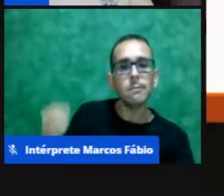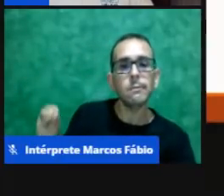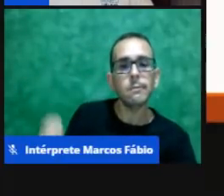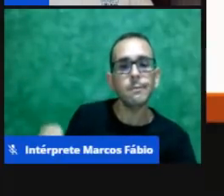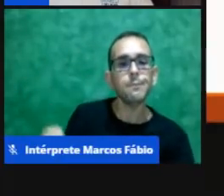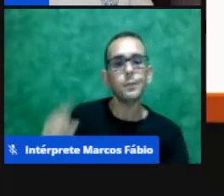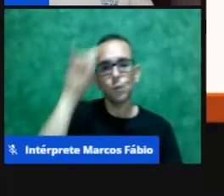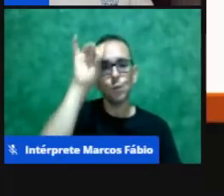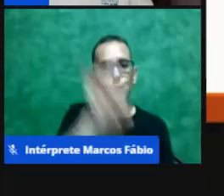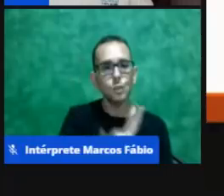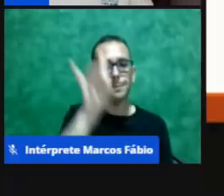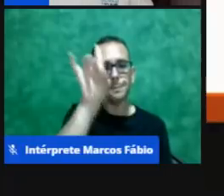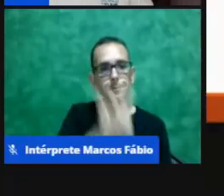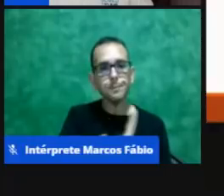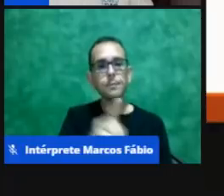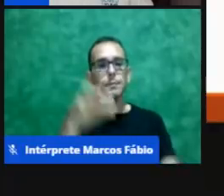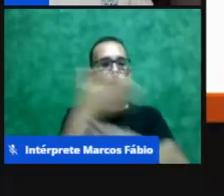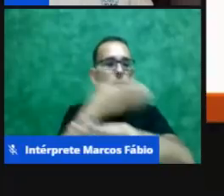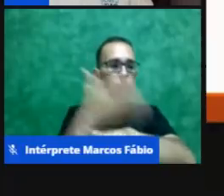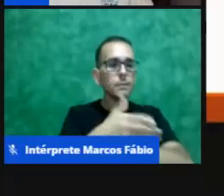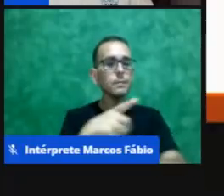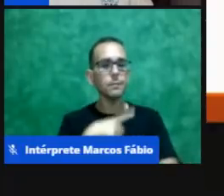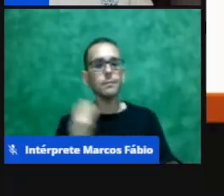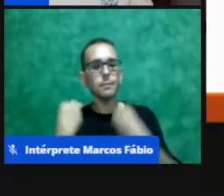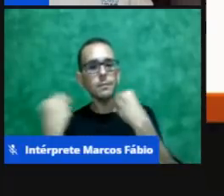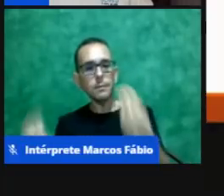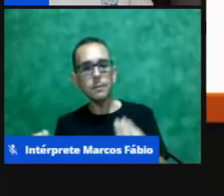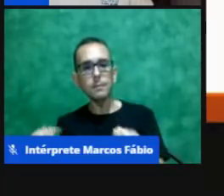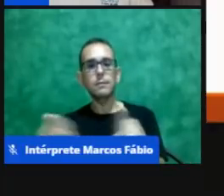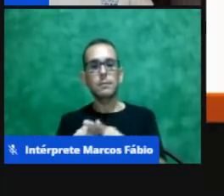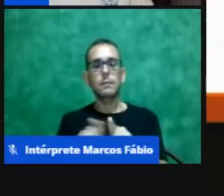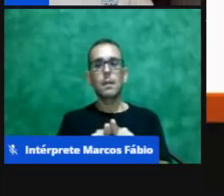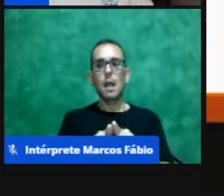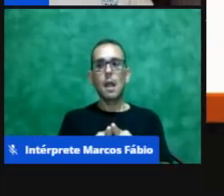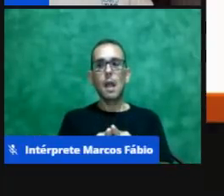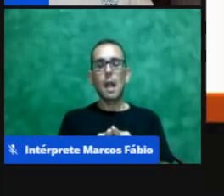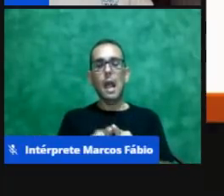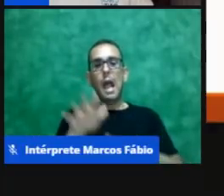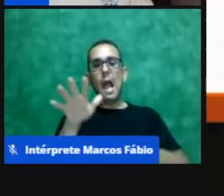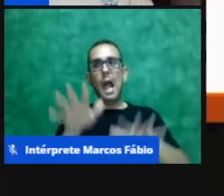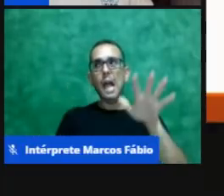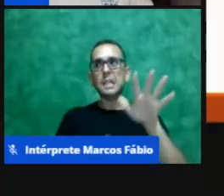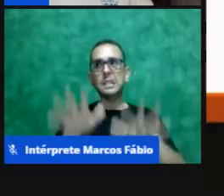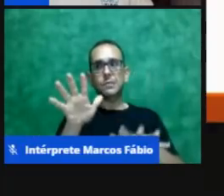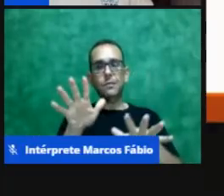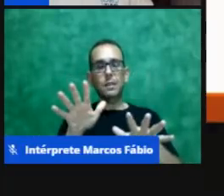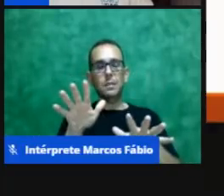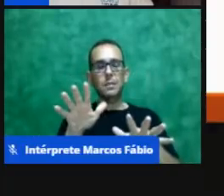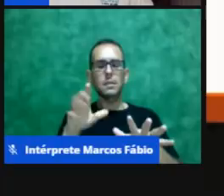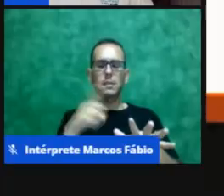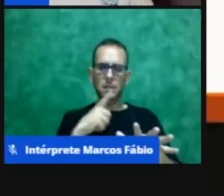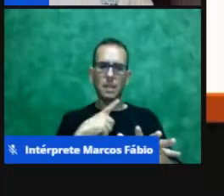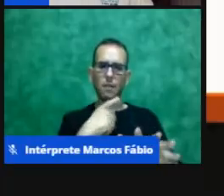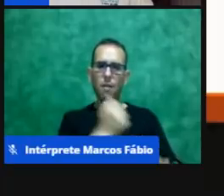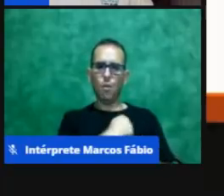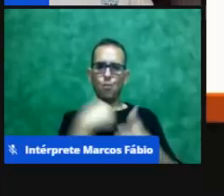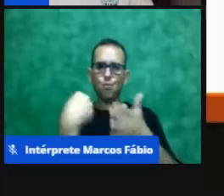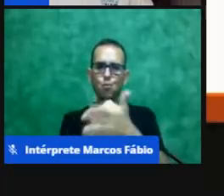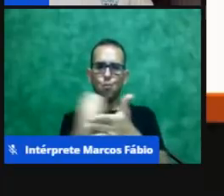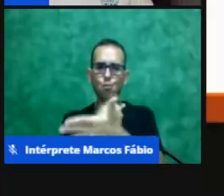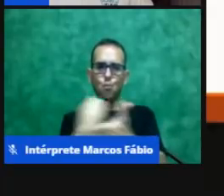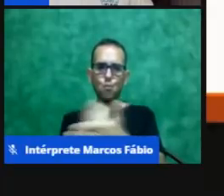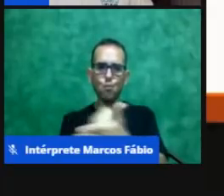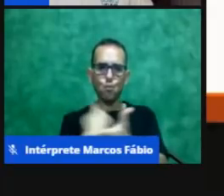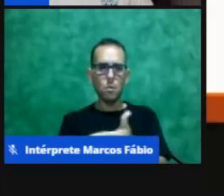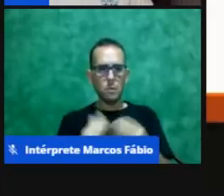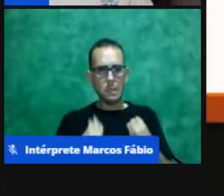e quem participou lá, quem teve presente, conseguiu entregar. Às vezes, inclusive, foi até questionamento de alguns alunos, se ele precisaria